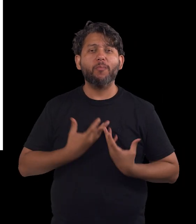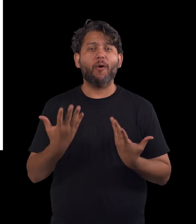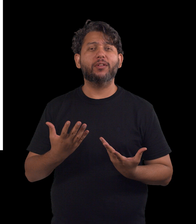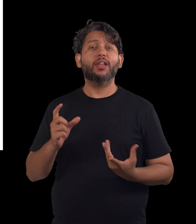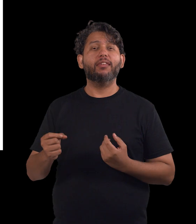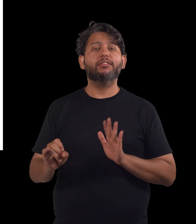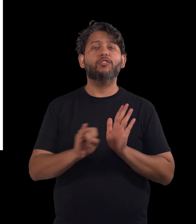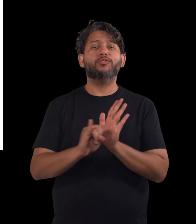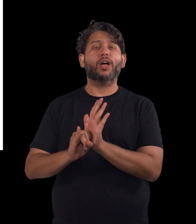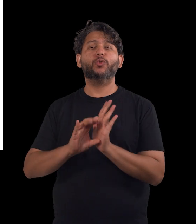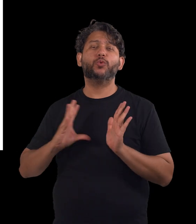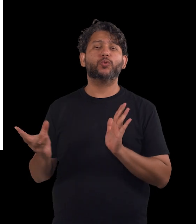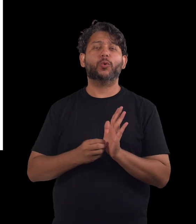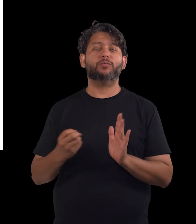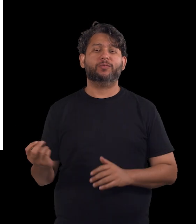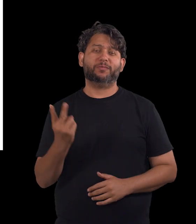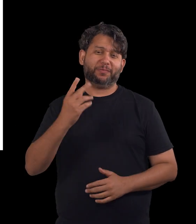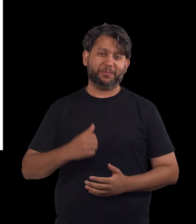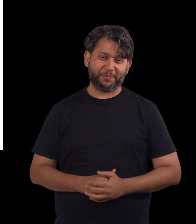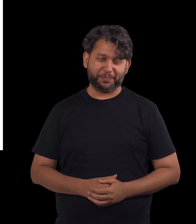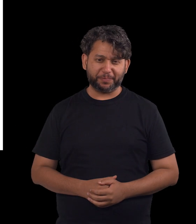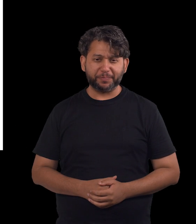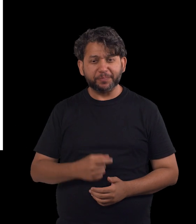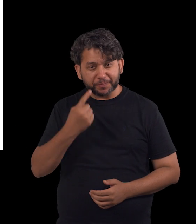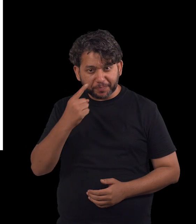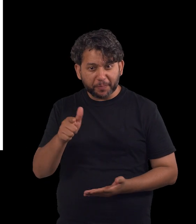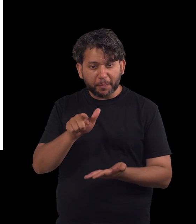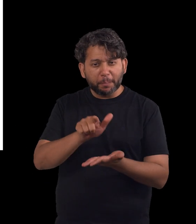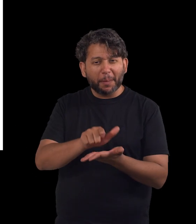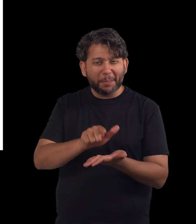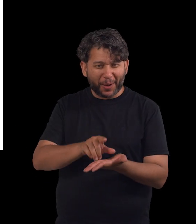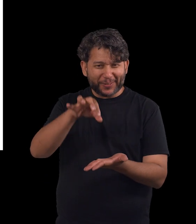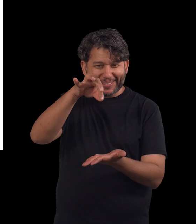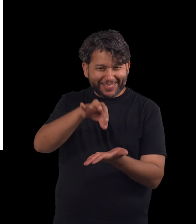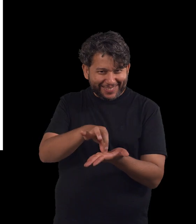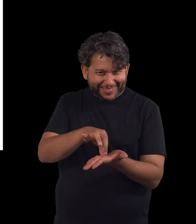corporal e valorização das identidades. Papel semente.